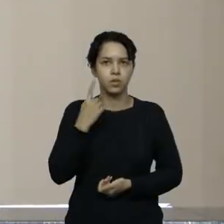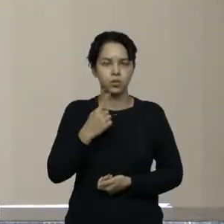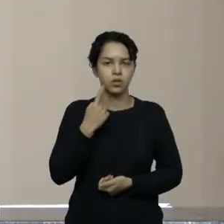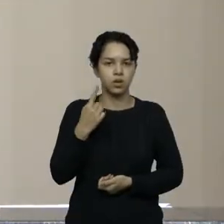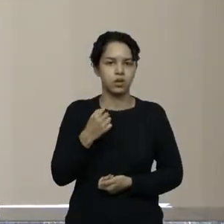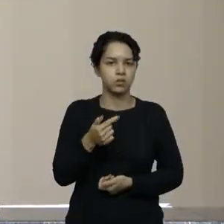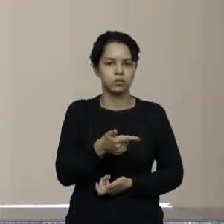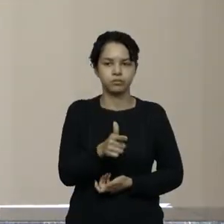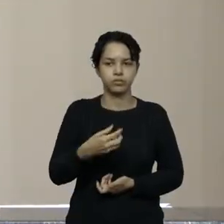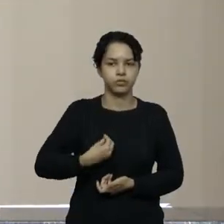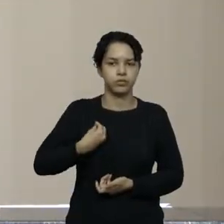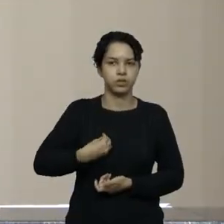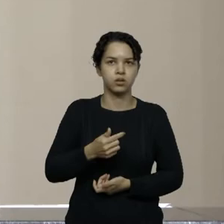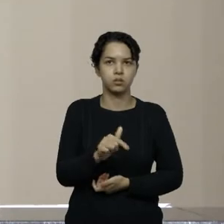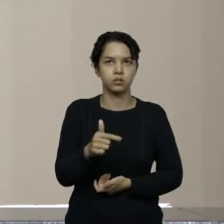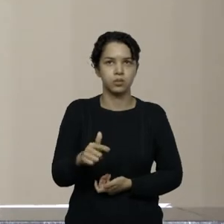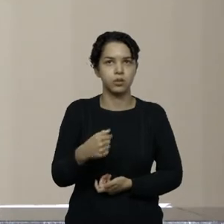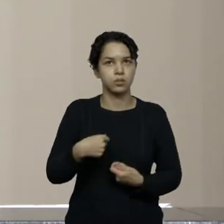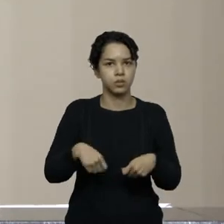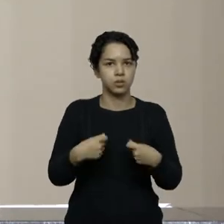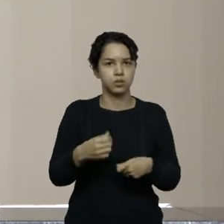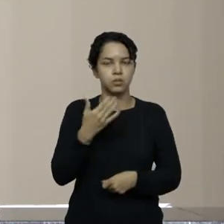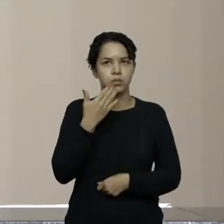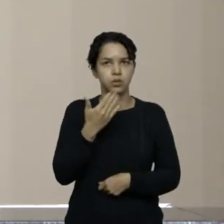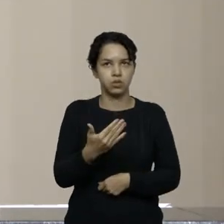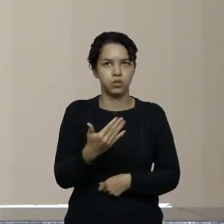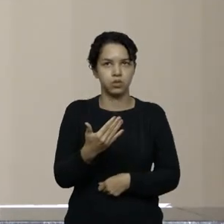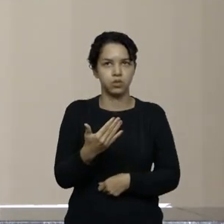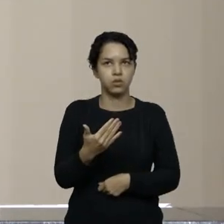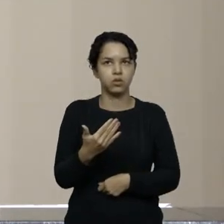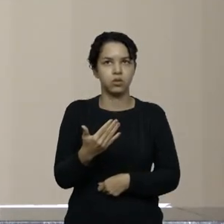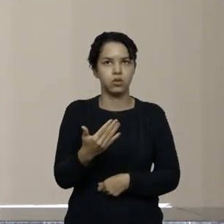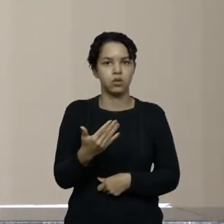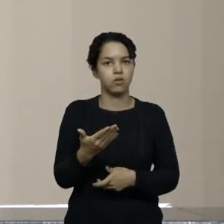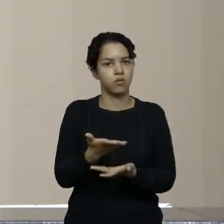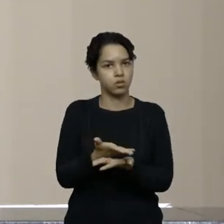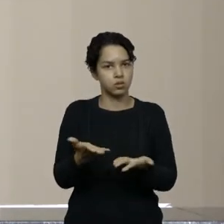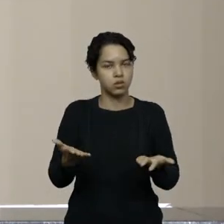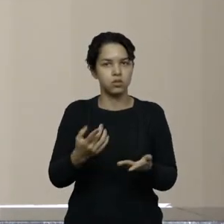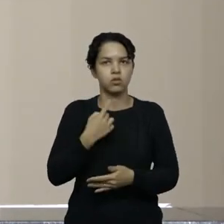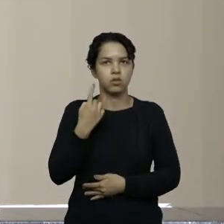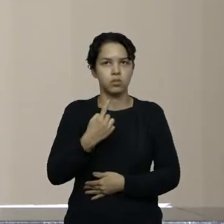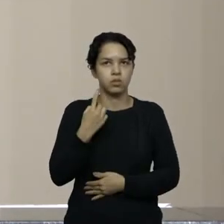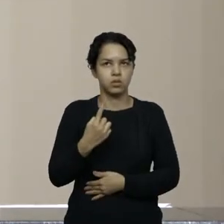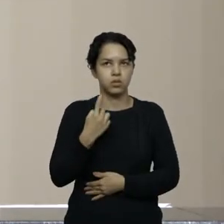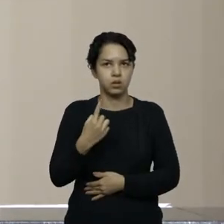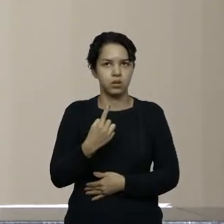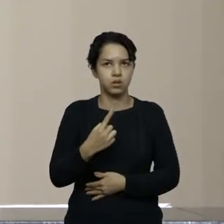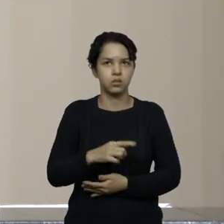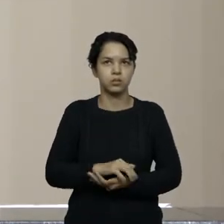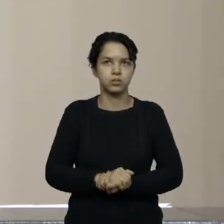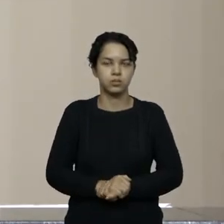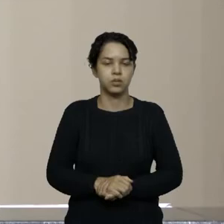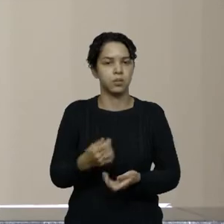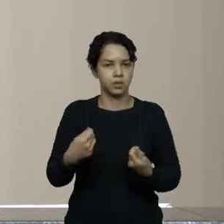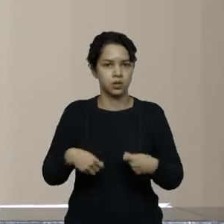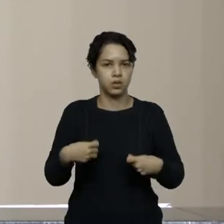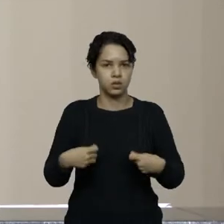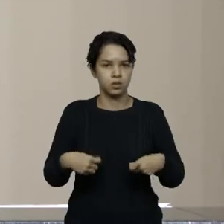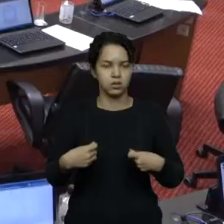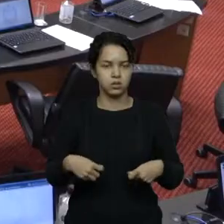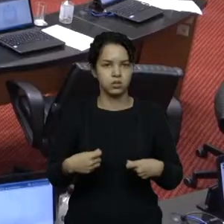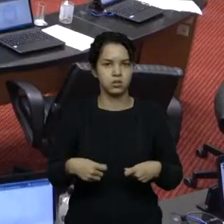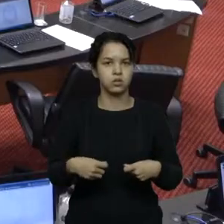no plenário mas eu preciso pedir vênia aos senhores deputados e preciso ir preciso fazer